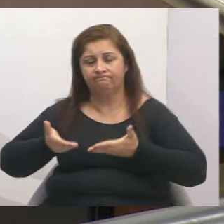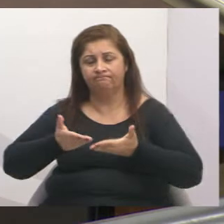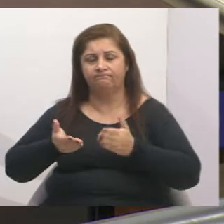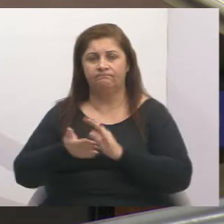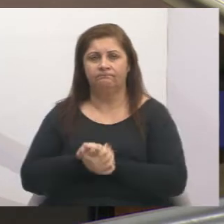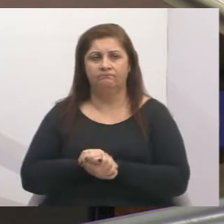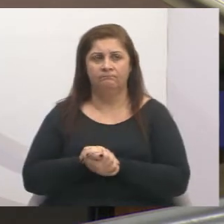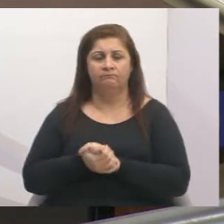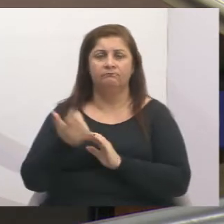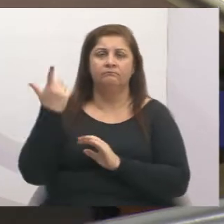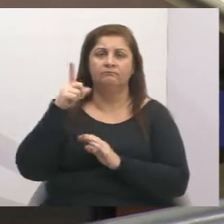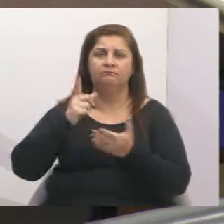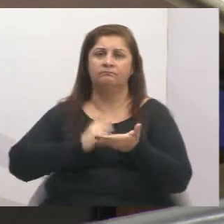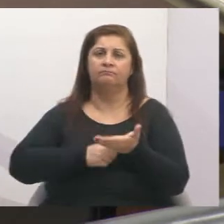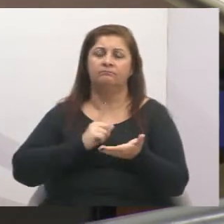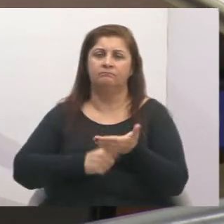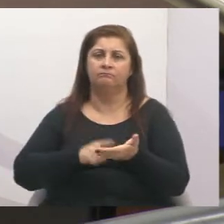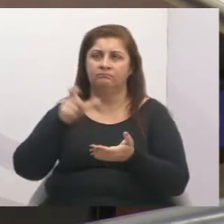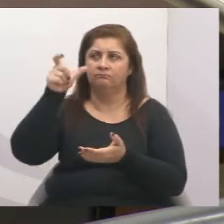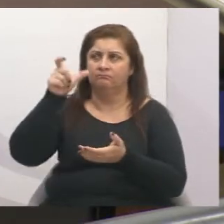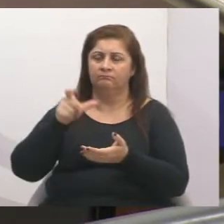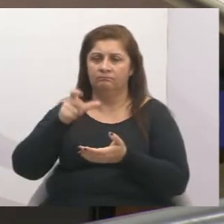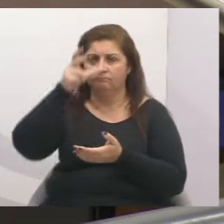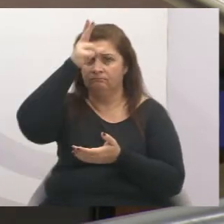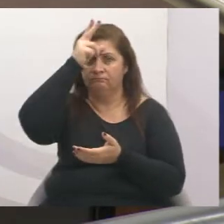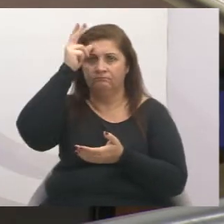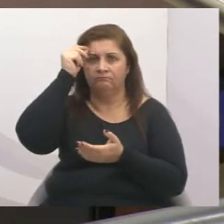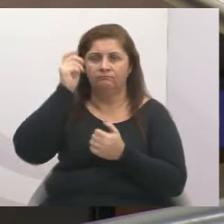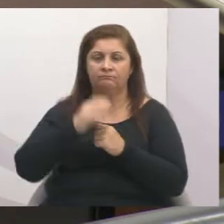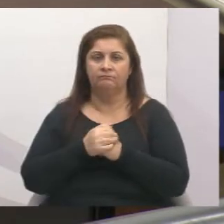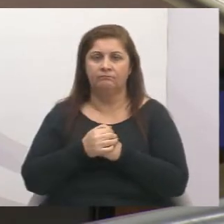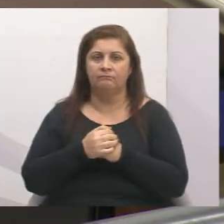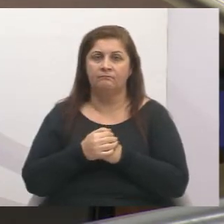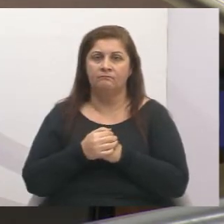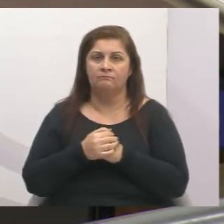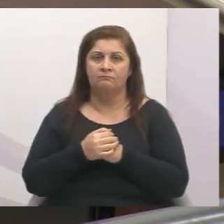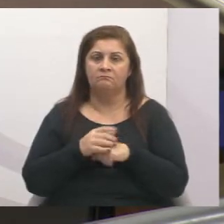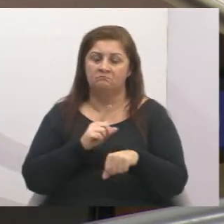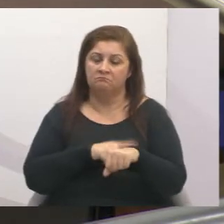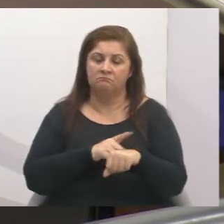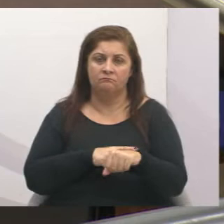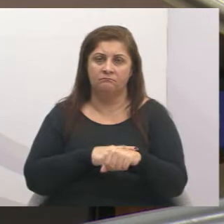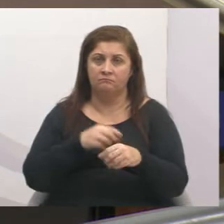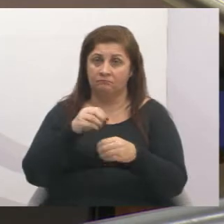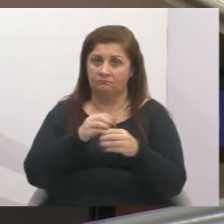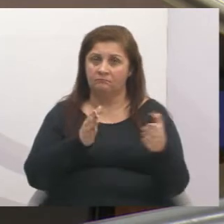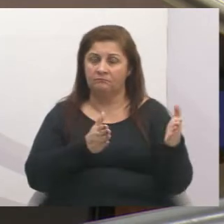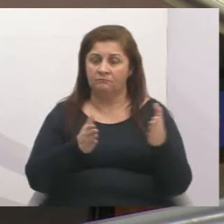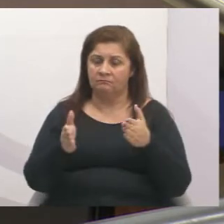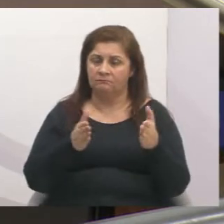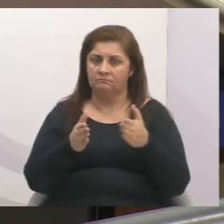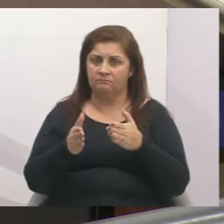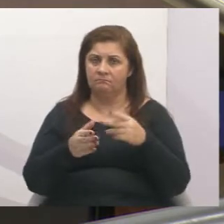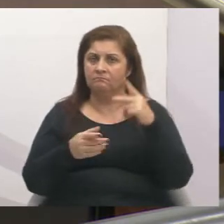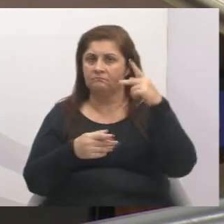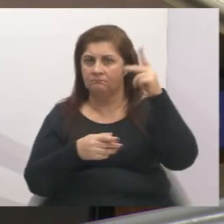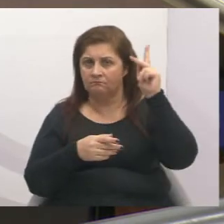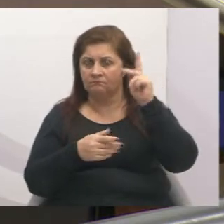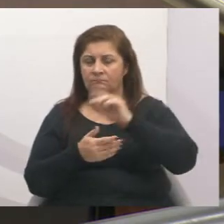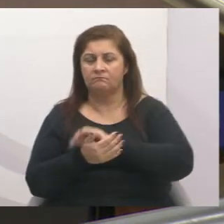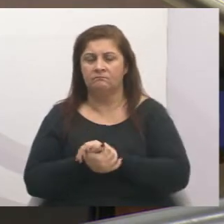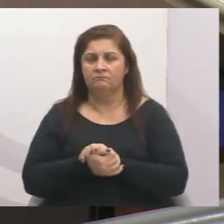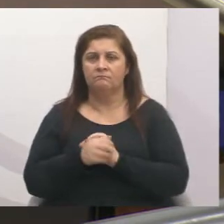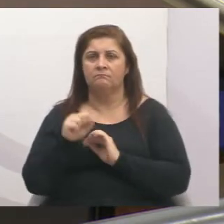o compromisso do prefeito de que, em qualquer tempo dentro do mandato dele, se acontecer qualquer